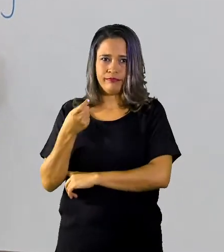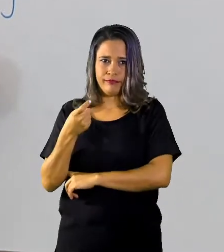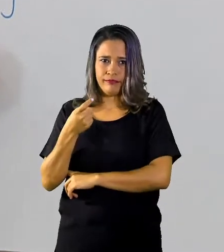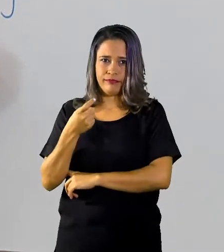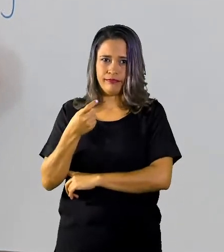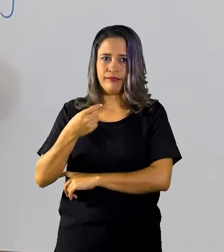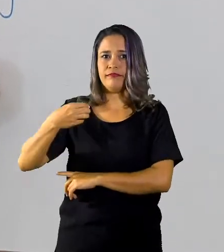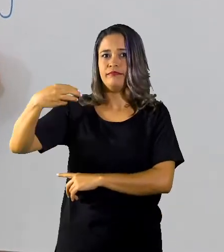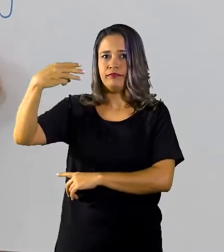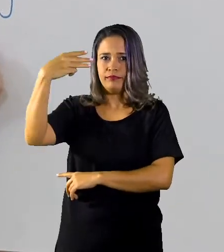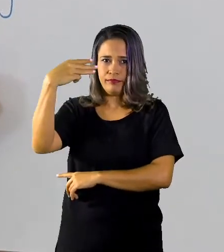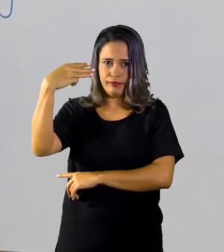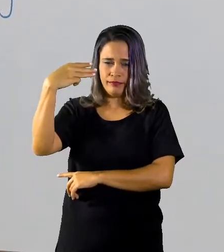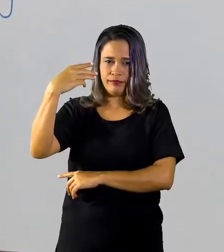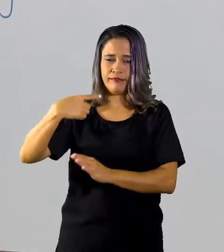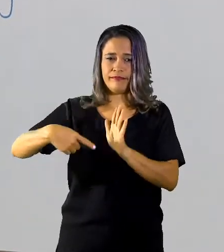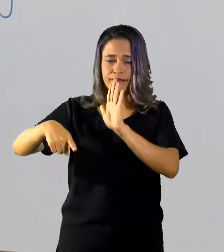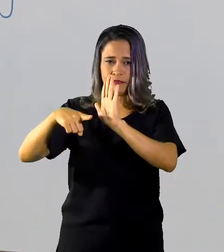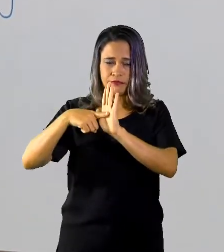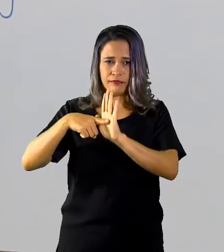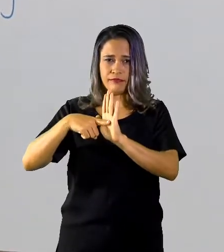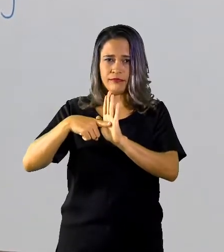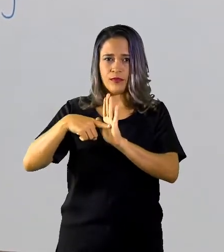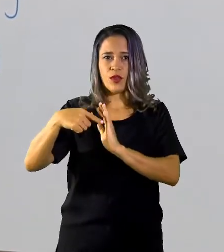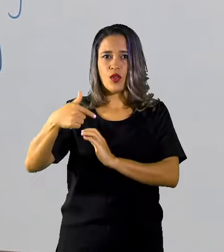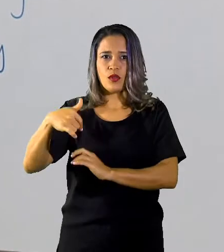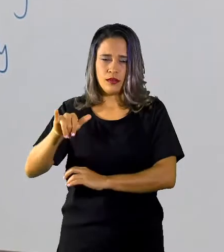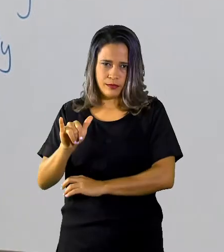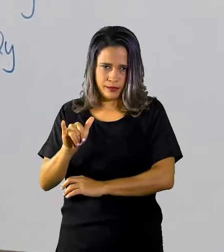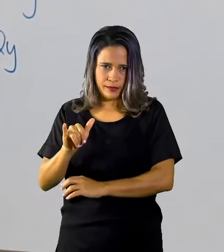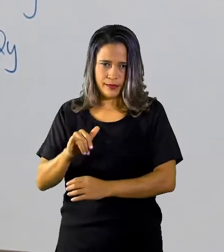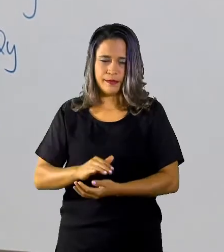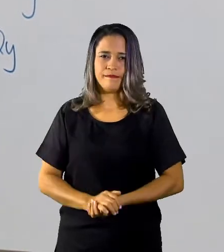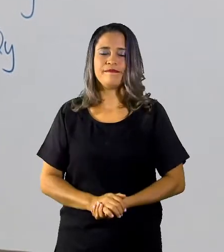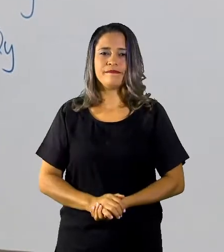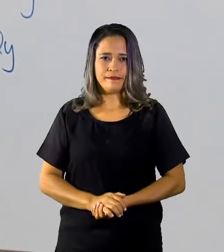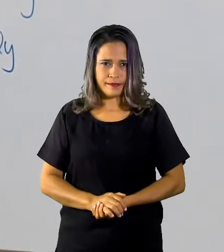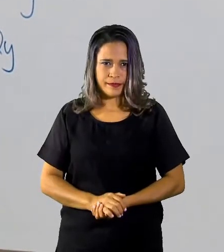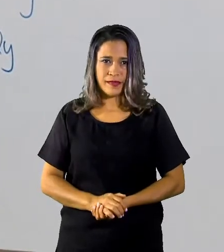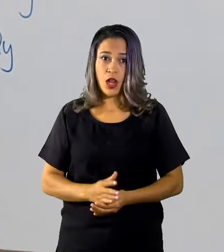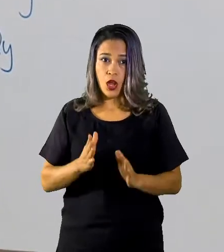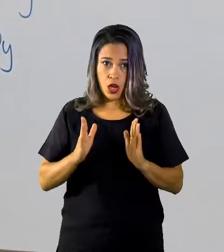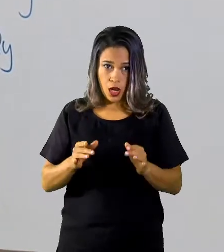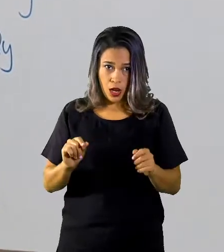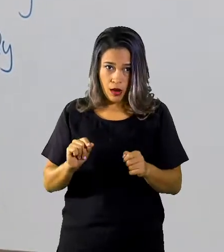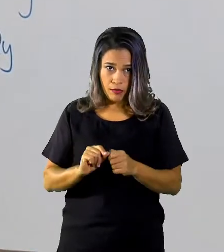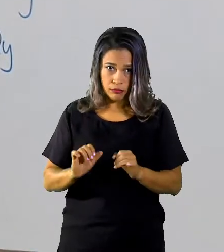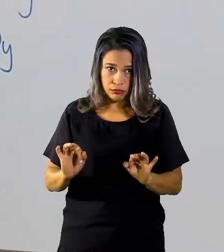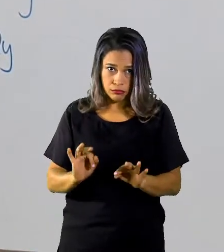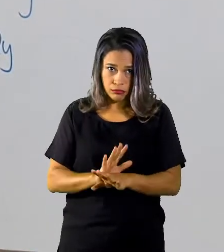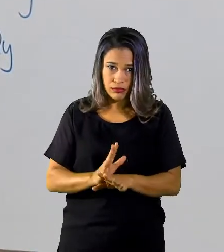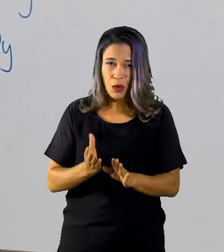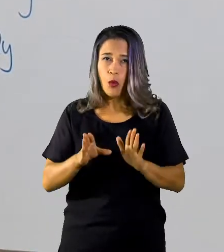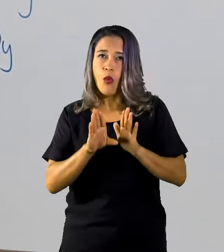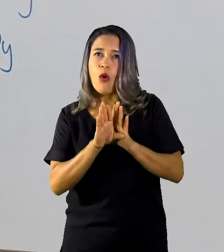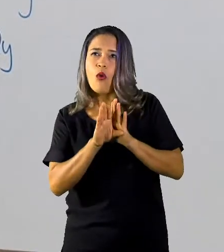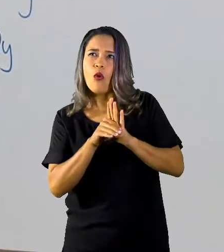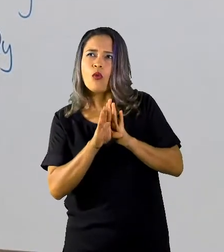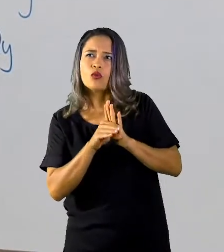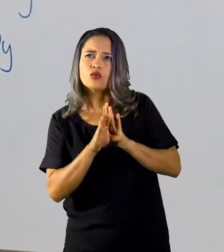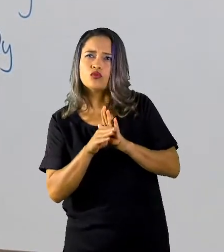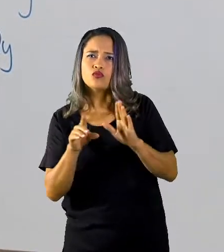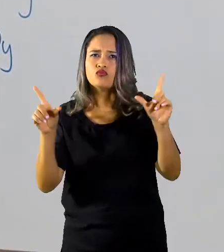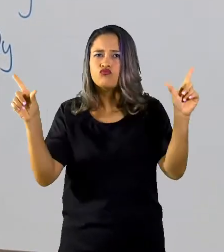elevado ao cubo menos 2y. Feito isso, nós vamos lembrar qual é o conceito de redução de